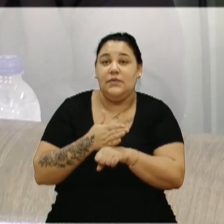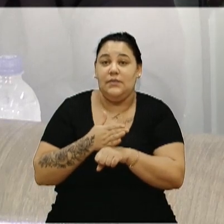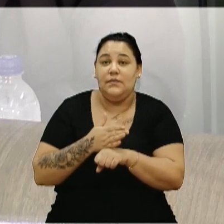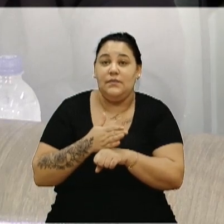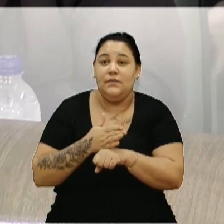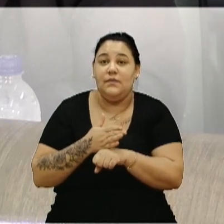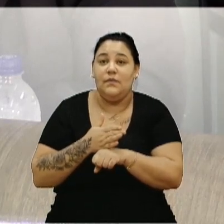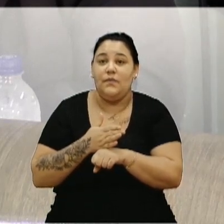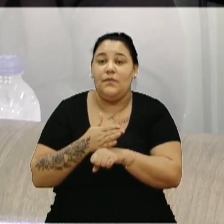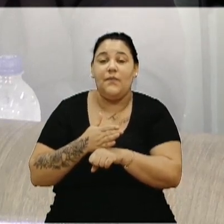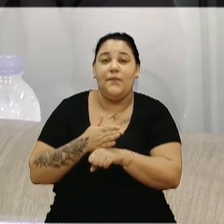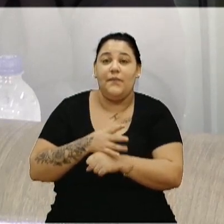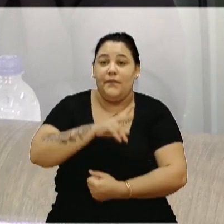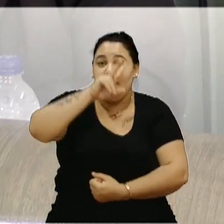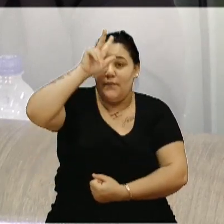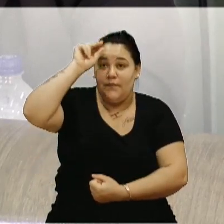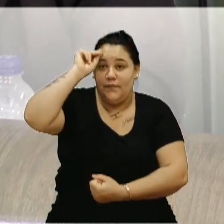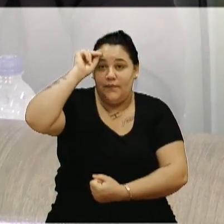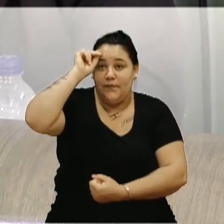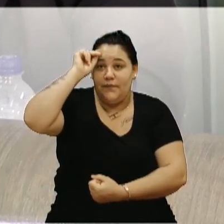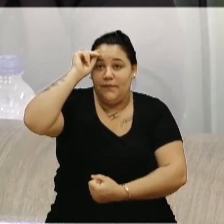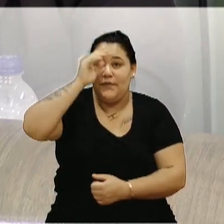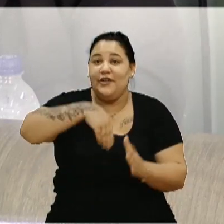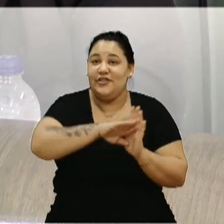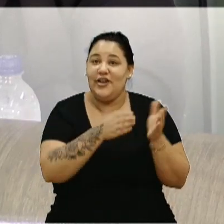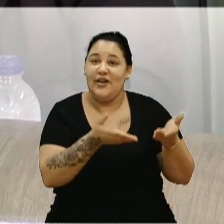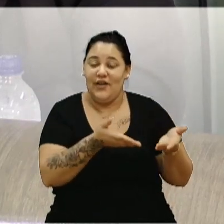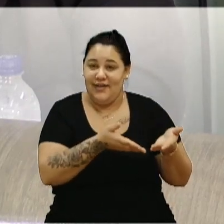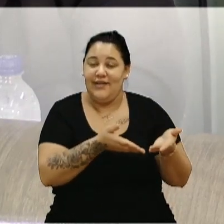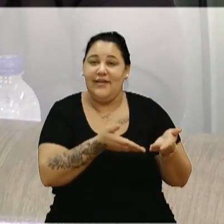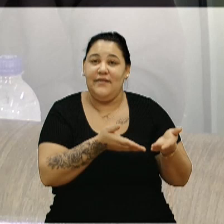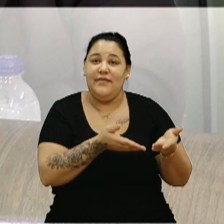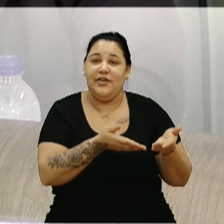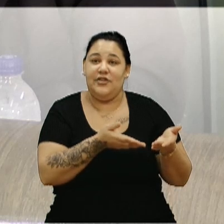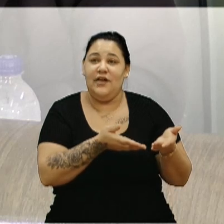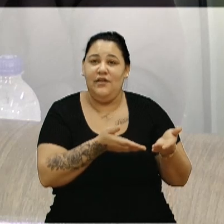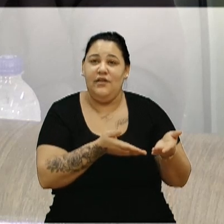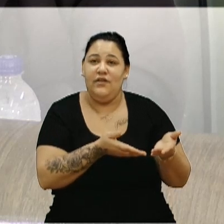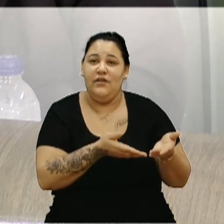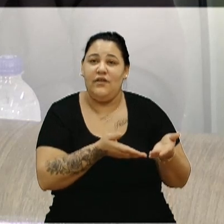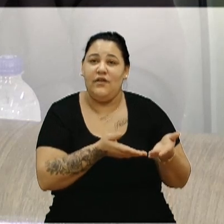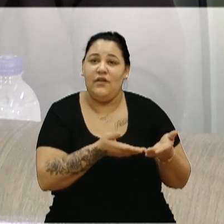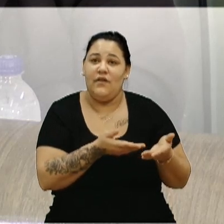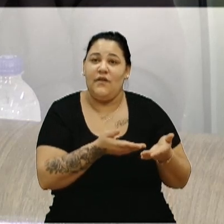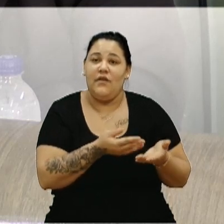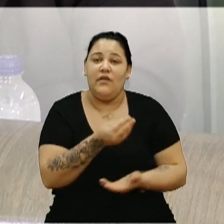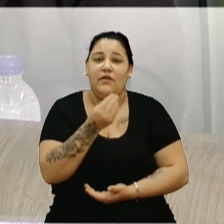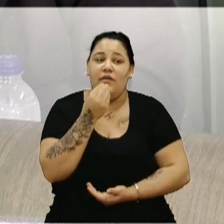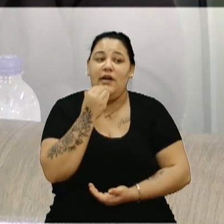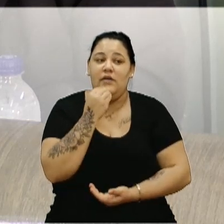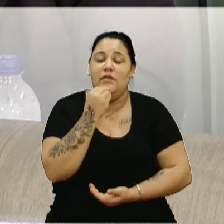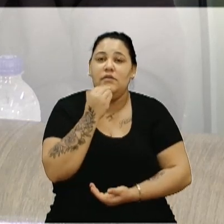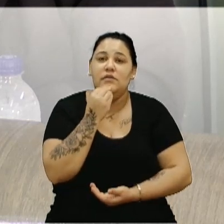reunião, o prefeito que chega agora. Desculpe a voz. É evidente que o que a gente viu foi uma